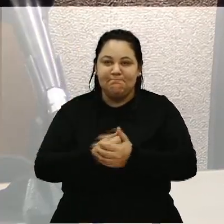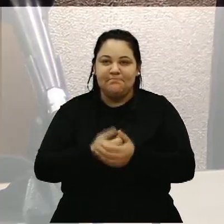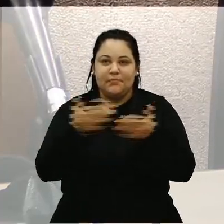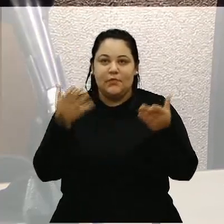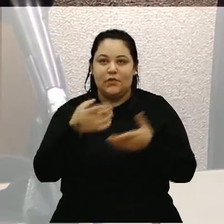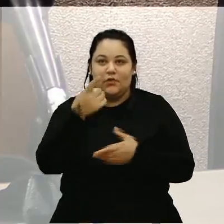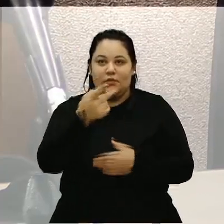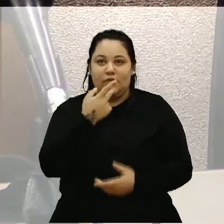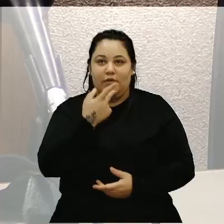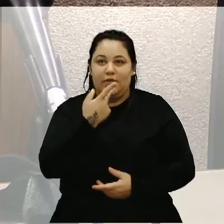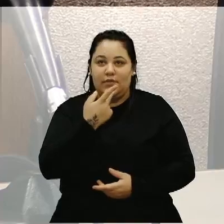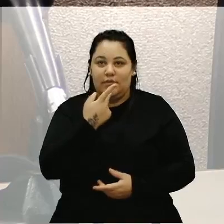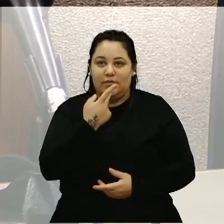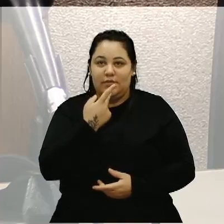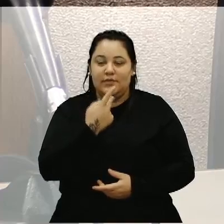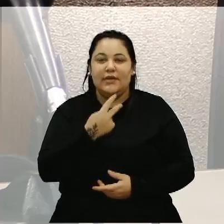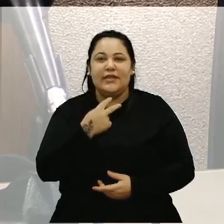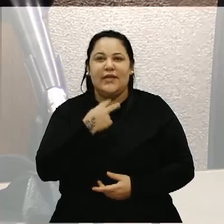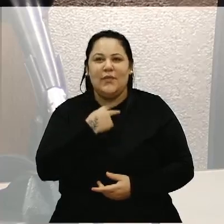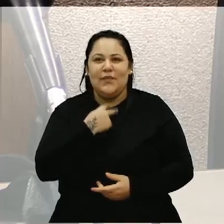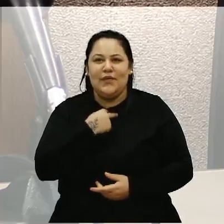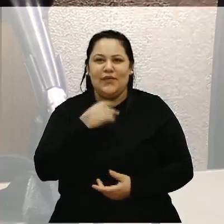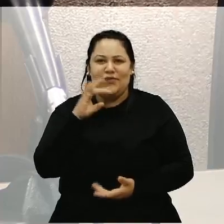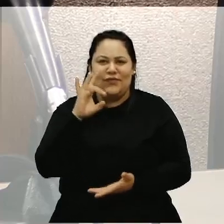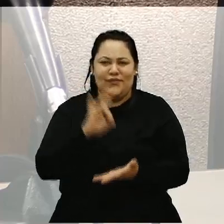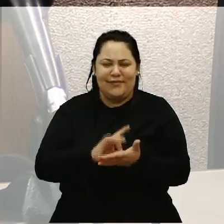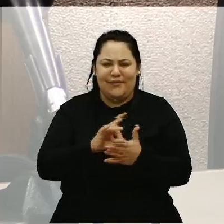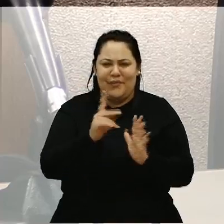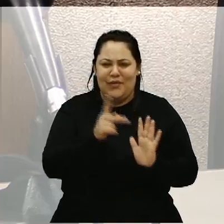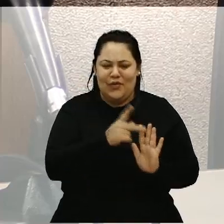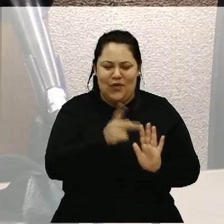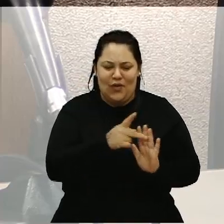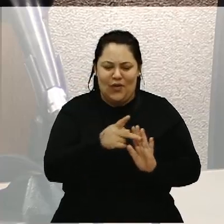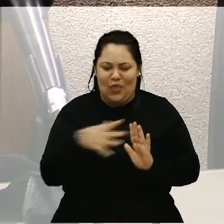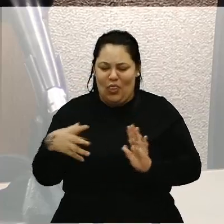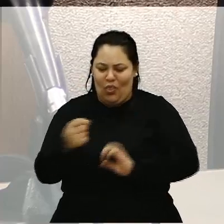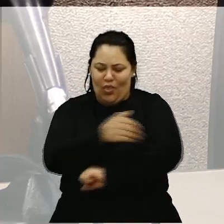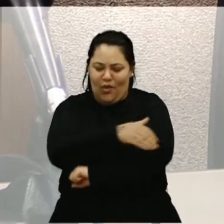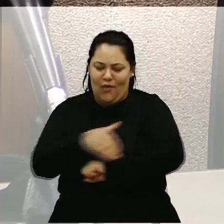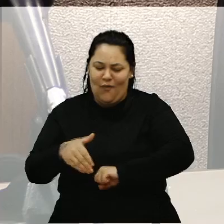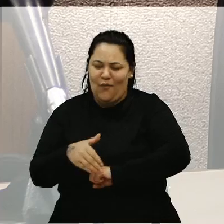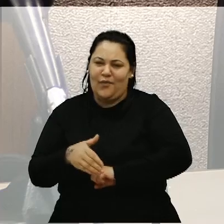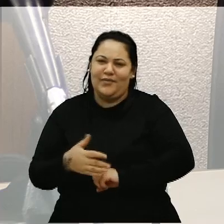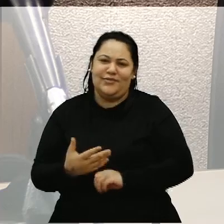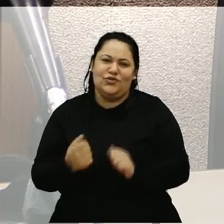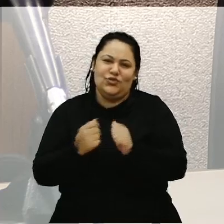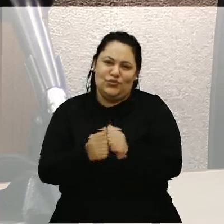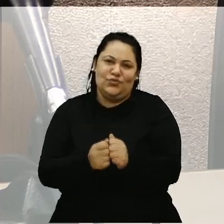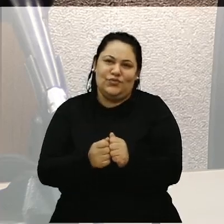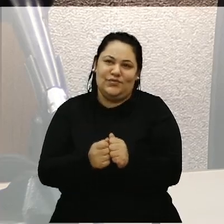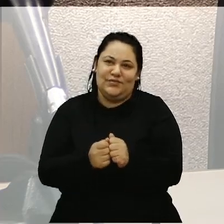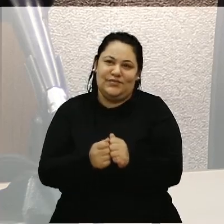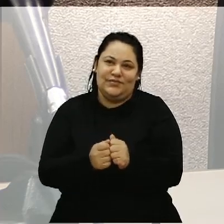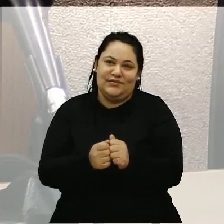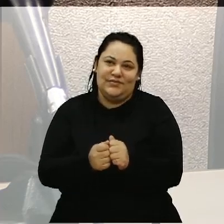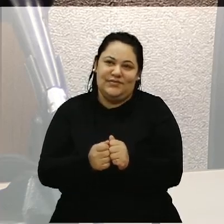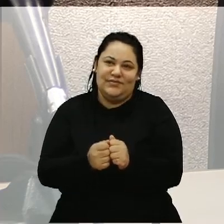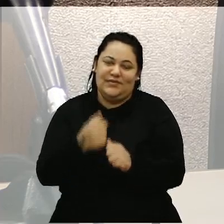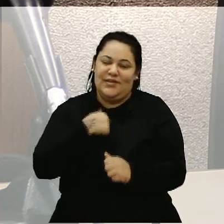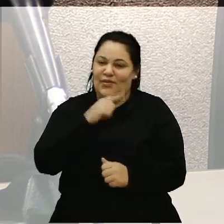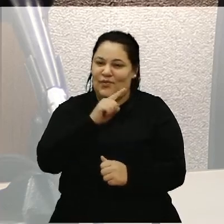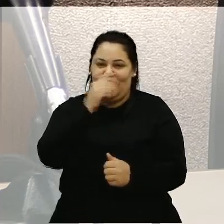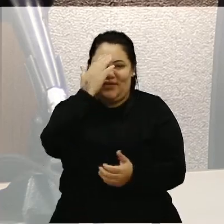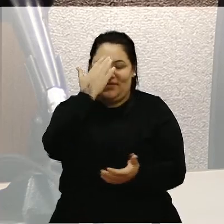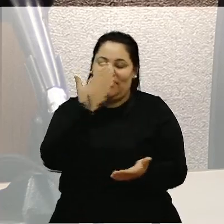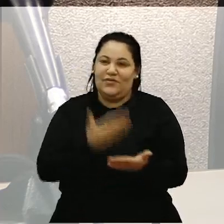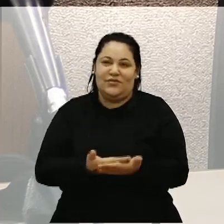dizer que não pode protocolar toda a rua numa vez só, eu até não acredito, né? Não é